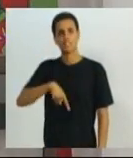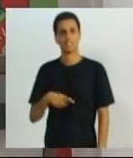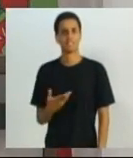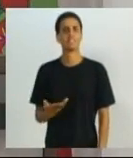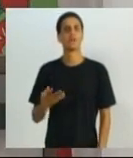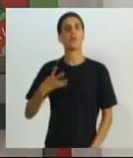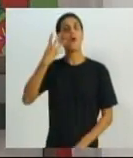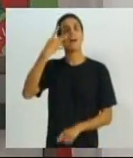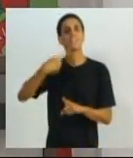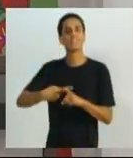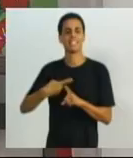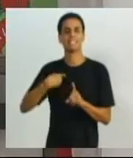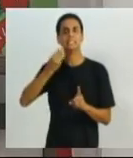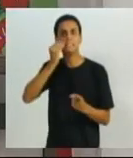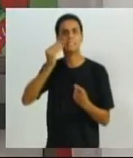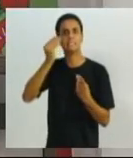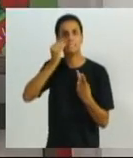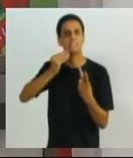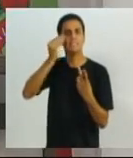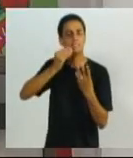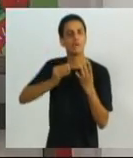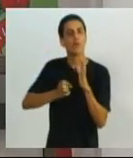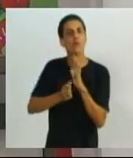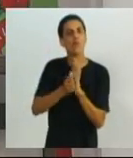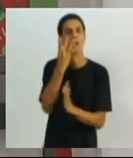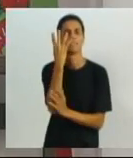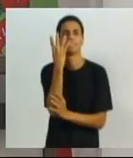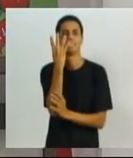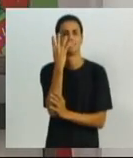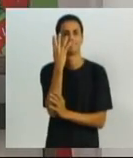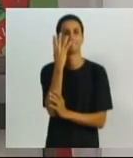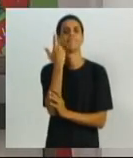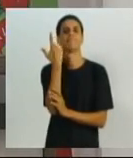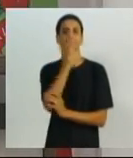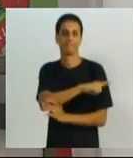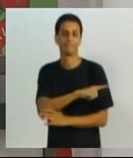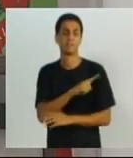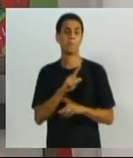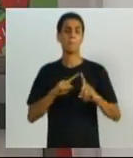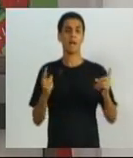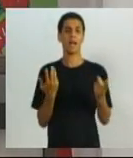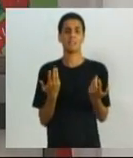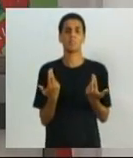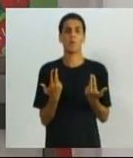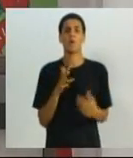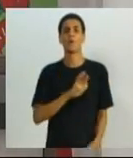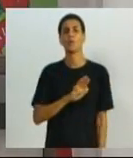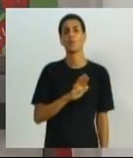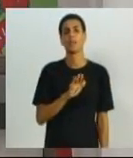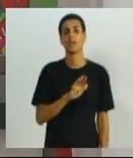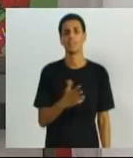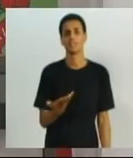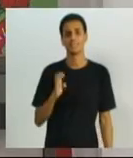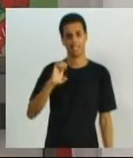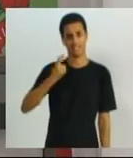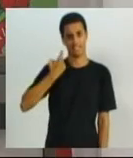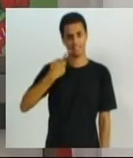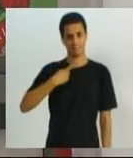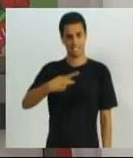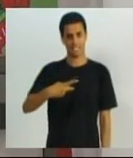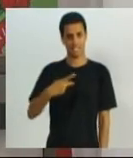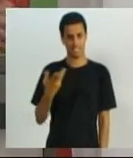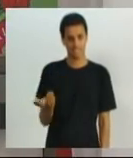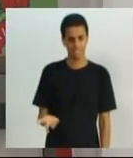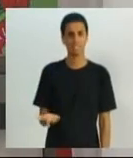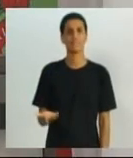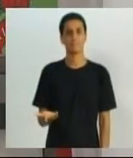4 vezes, foram 4 tentativas, mas não foi diferente com o ex-presidente Lula. E assim